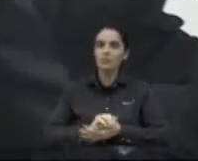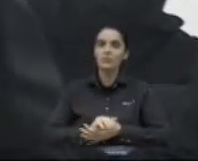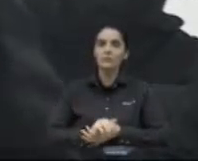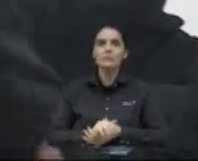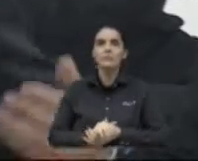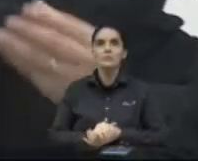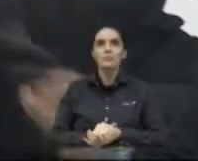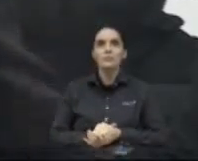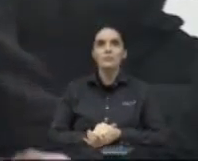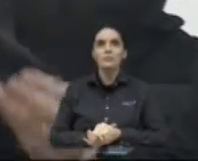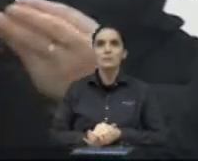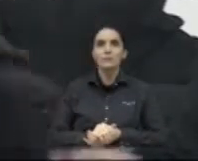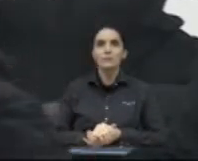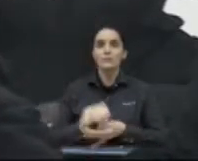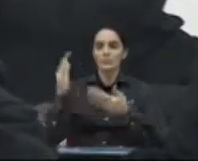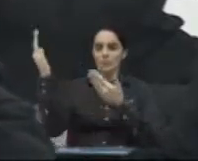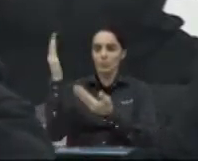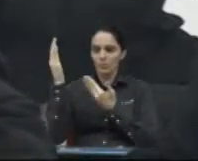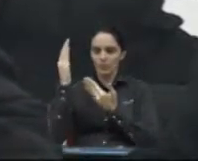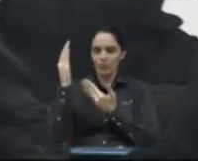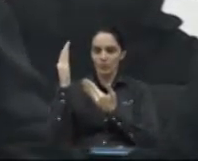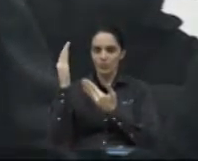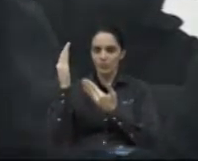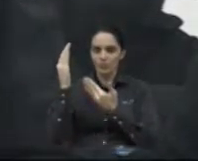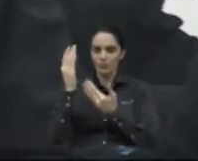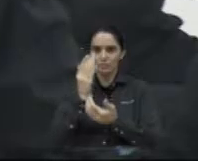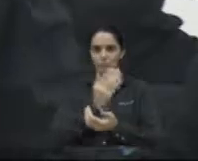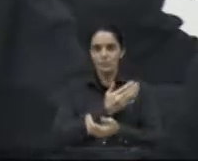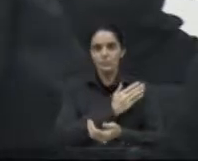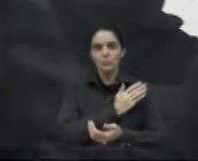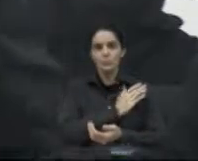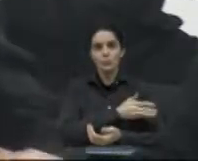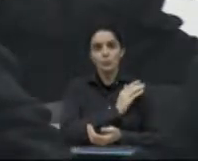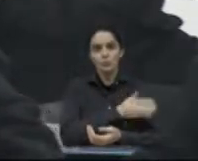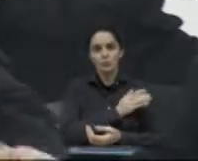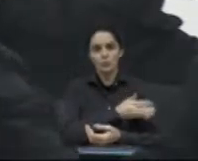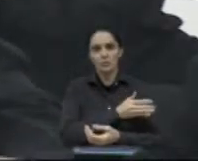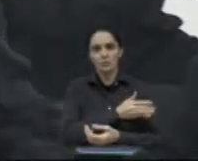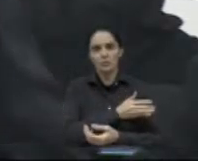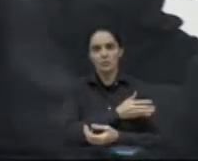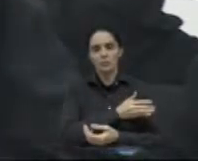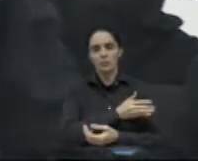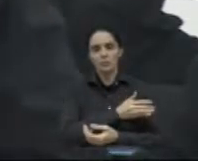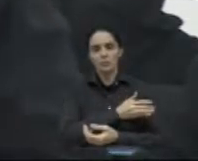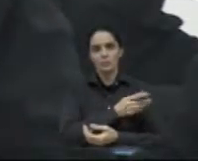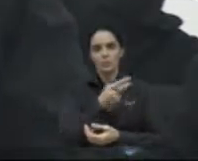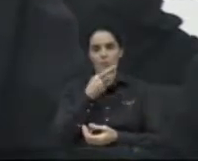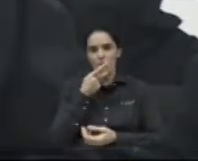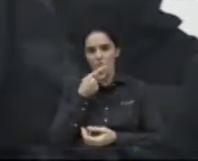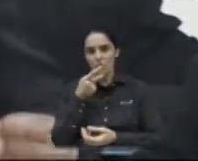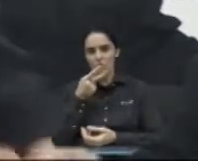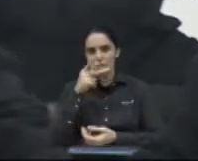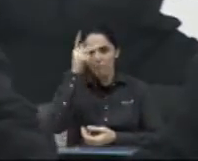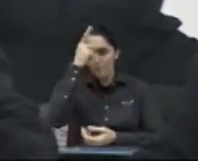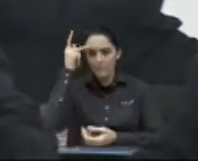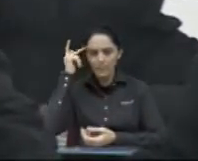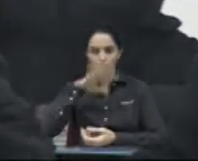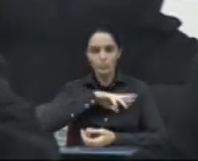de fato, homenagem de coração, eu sei que quando a gente fala em ente querido, e principalmente quando fala-se em um